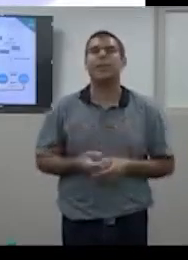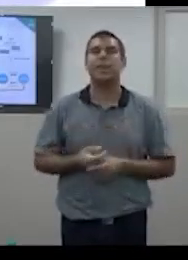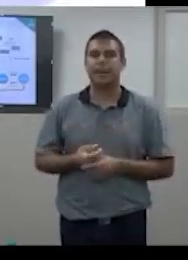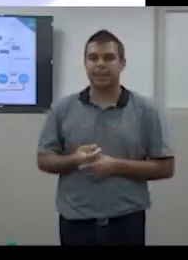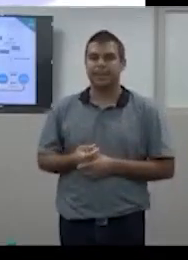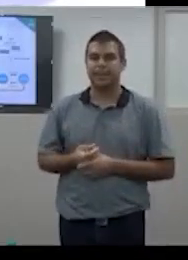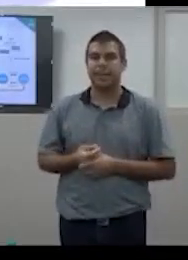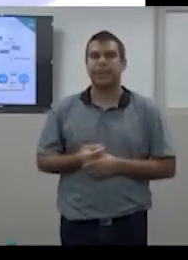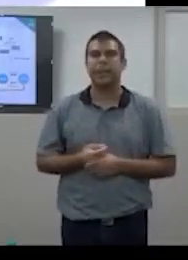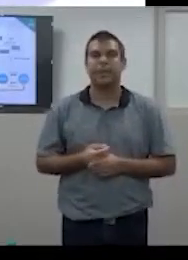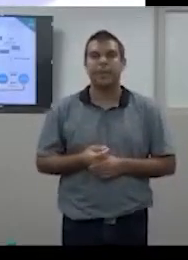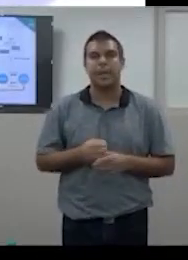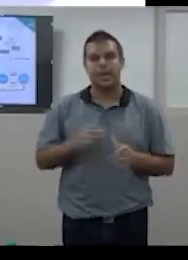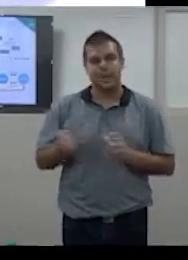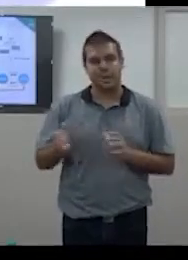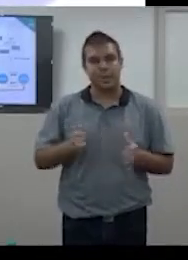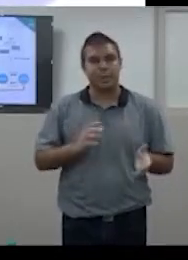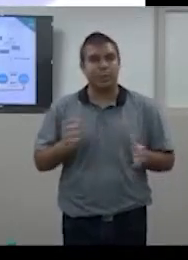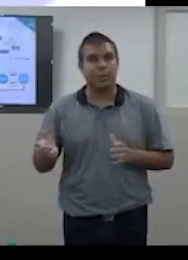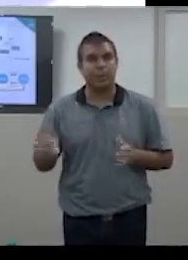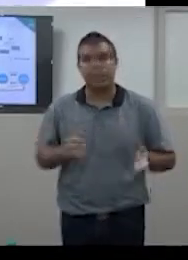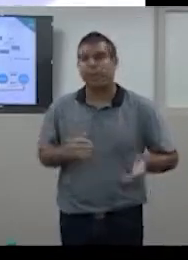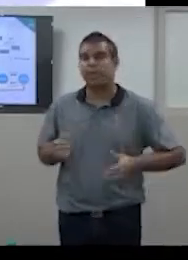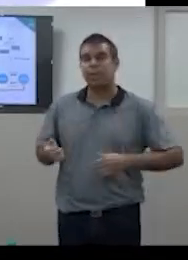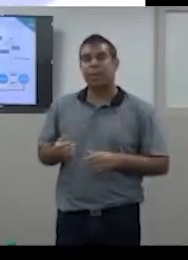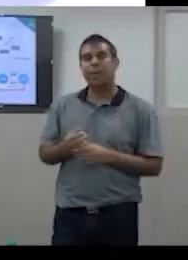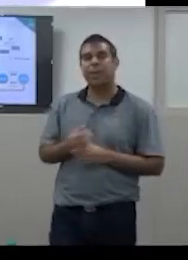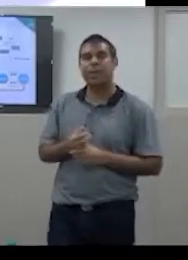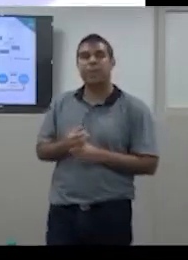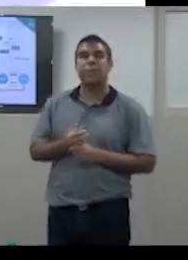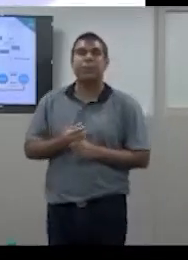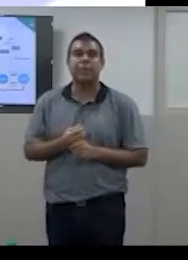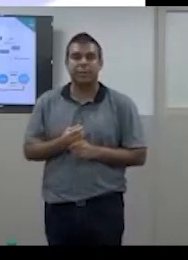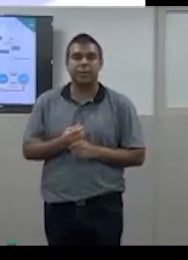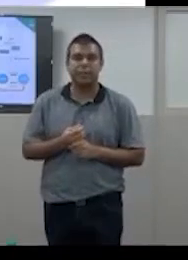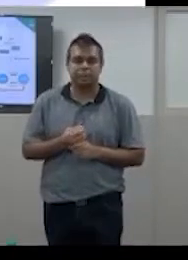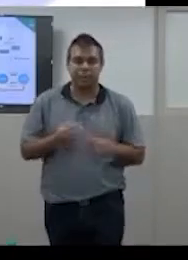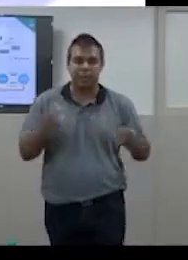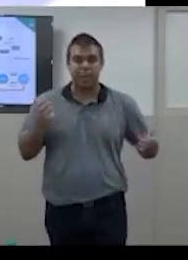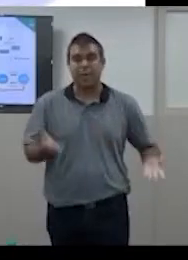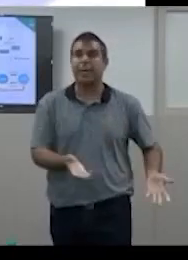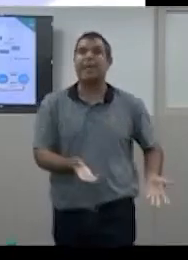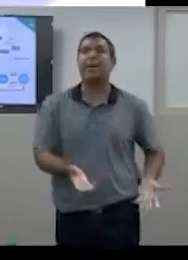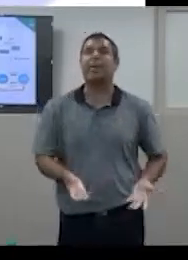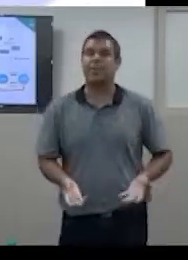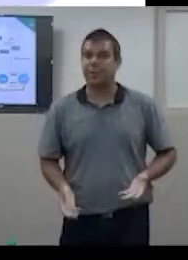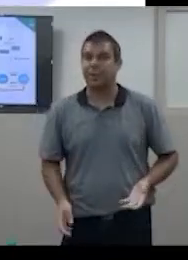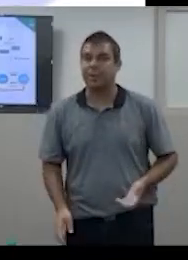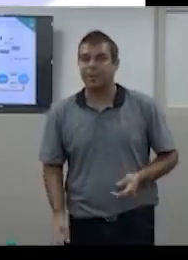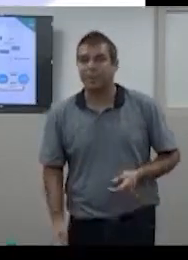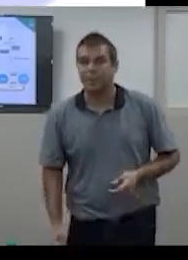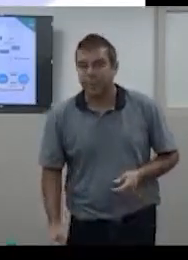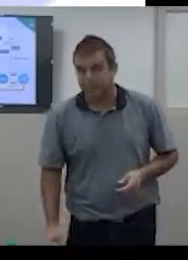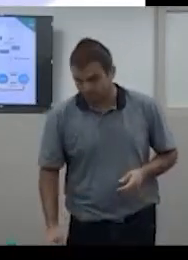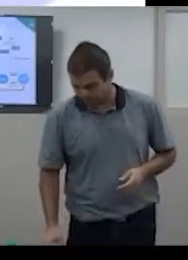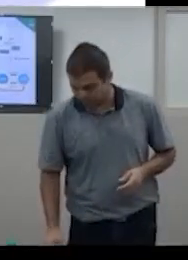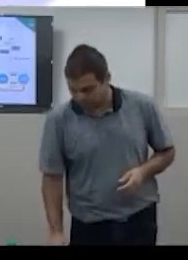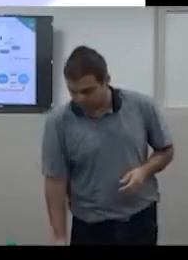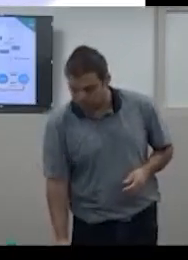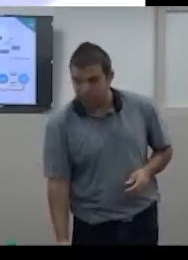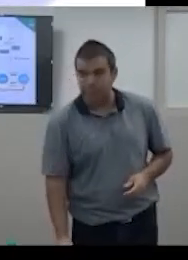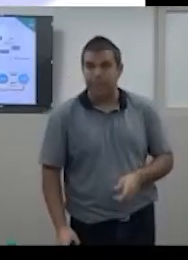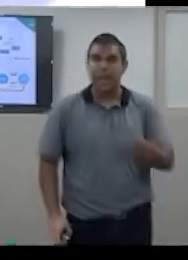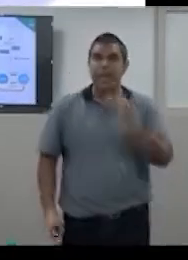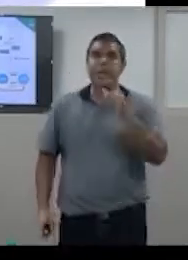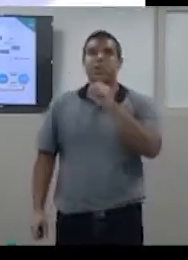e a gente vai ter a geada, certo? Então assim, a gente tem estruturas ali que a gente acaba trabalhando muito dentro desse conceito. Olha que legal a quantidade de coisas que a gente consegue estar